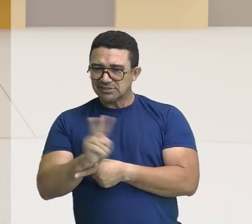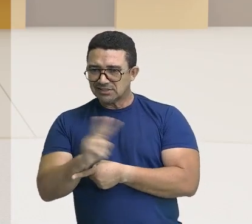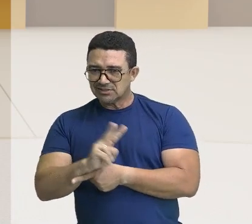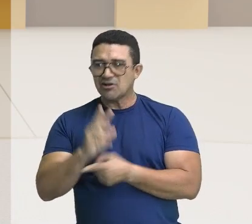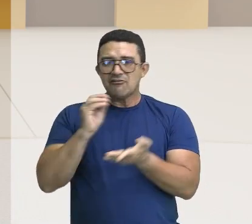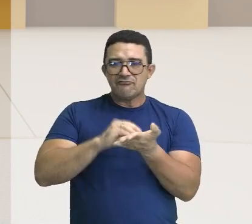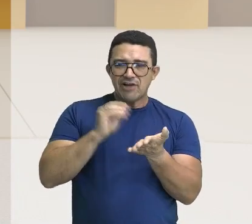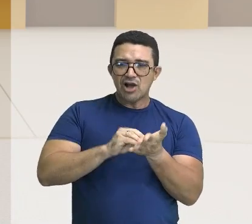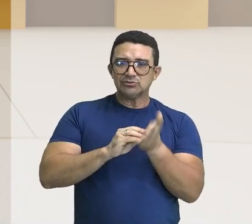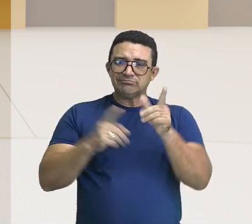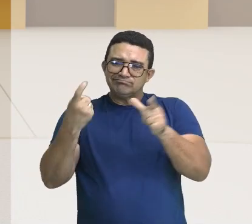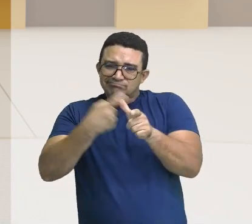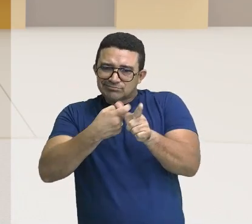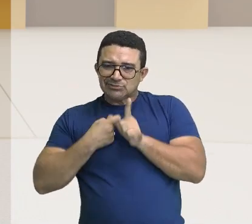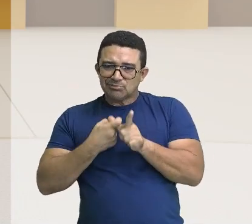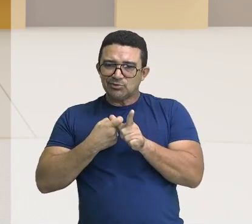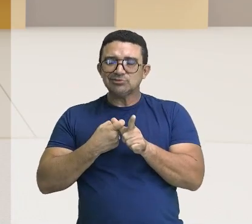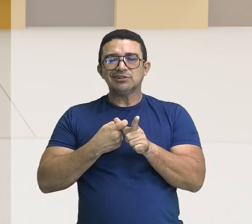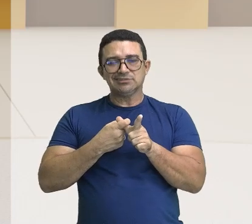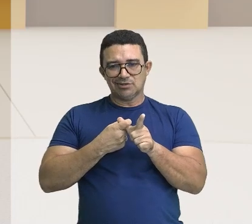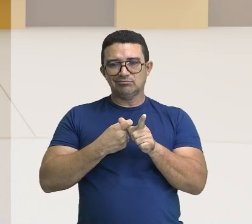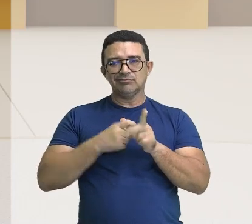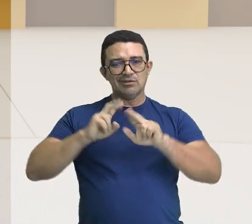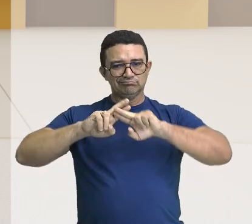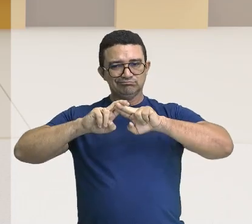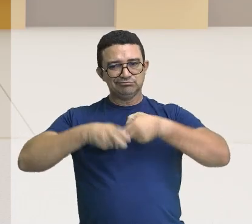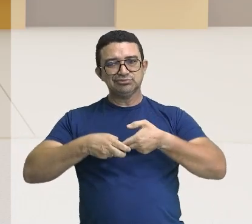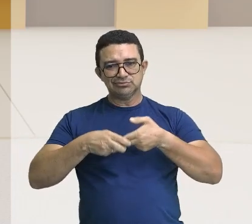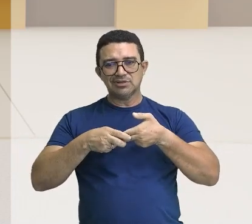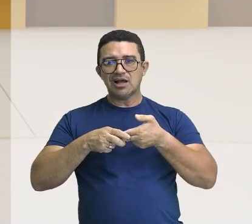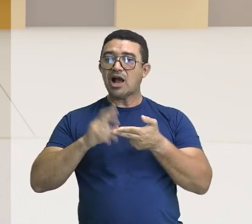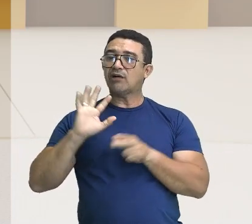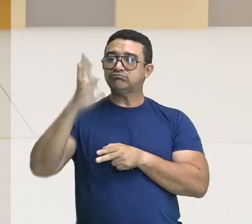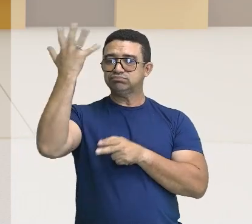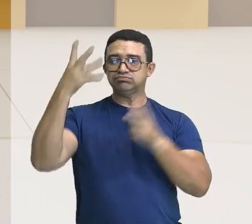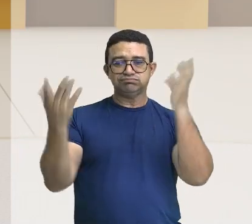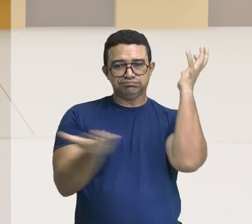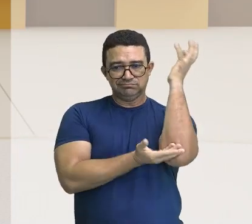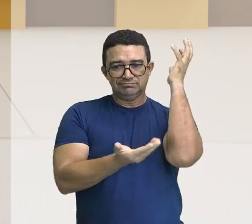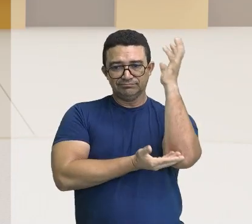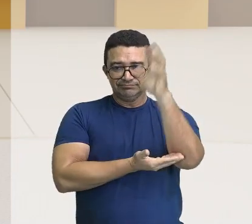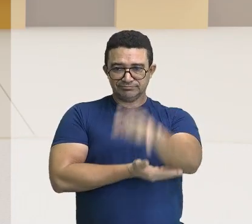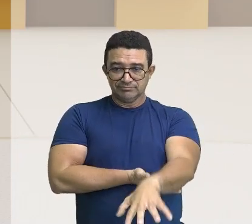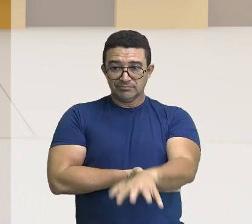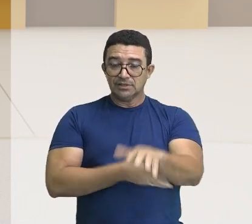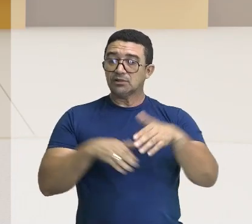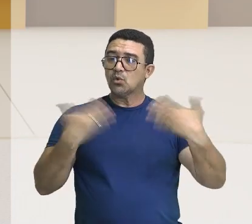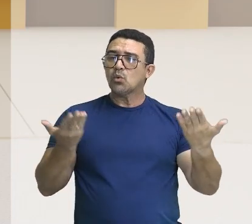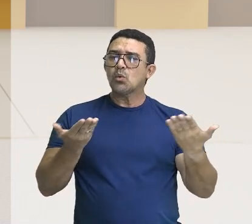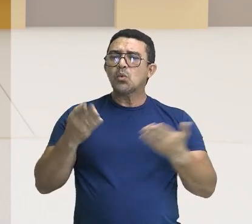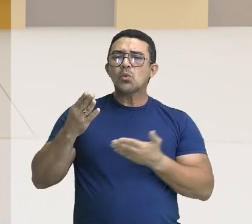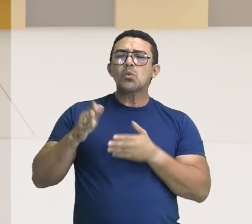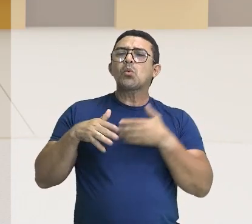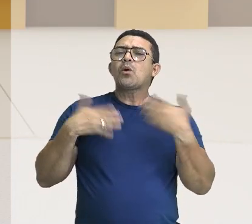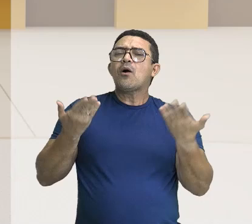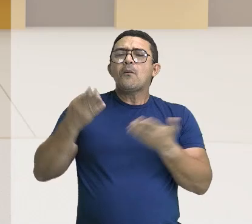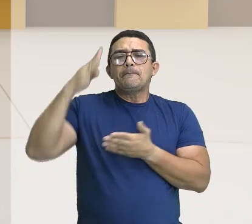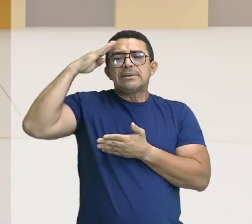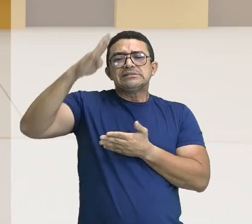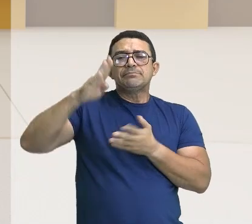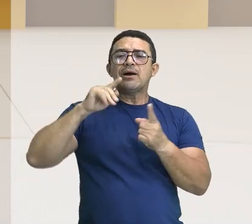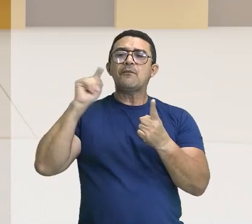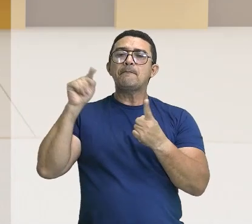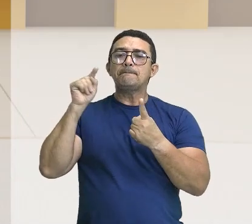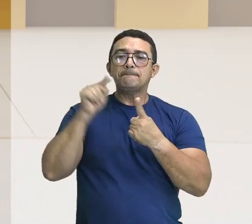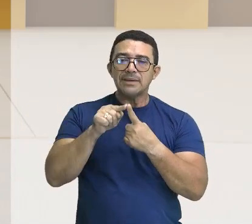acarretando no aumento do desmatamento. Mas, afinal de contas, professor, quais são as principais metas que esse plano ele